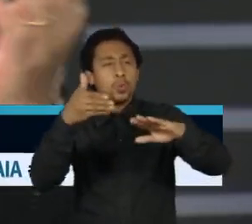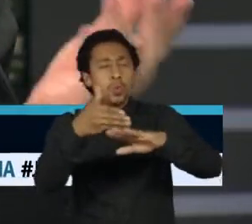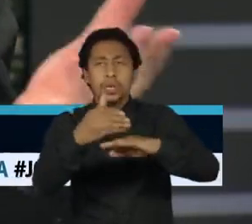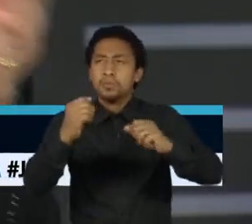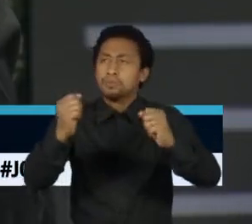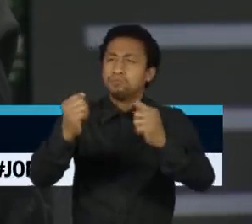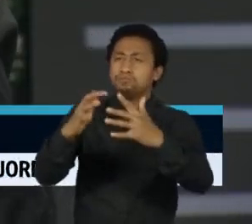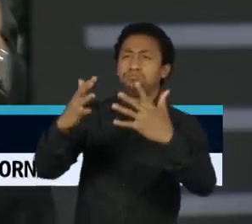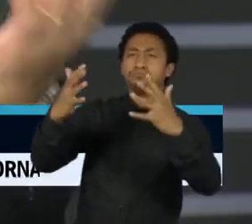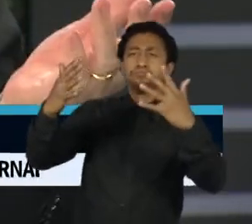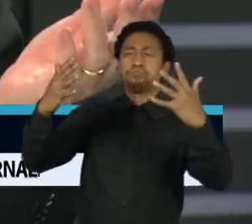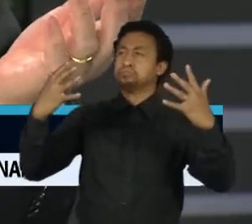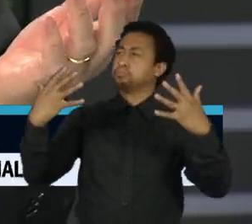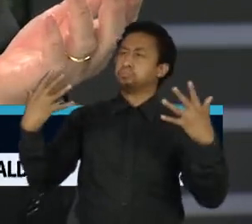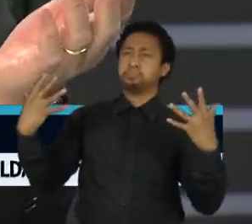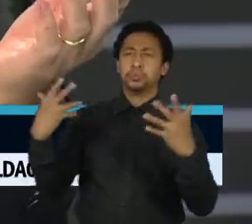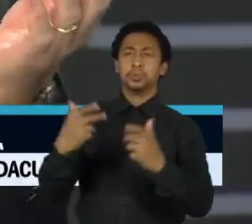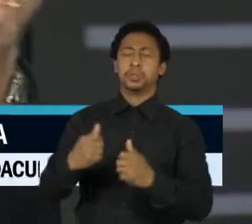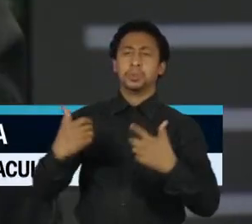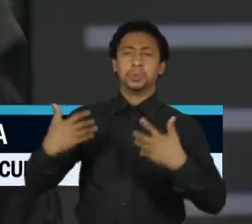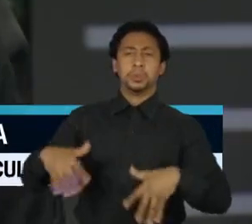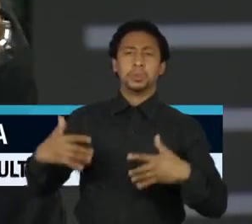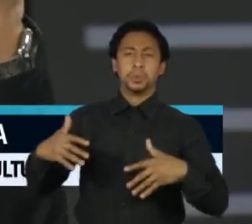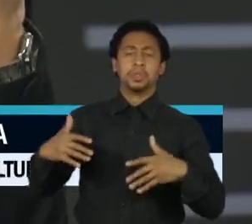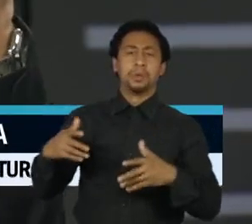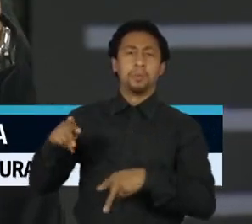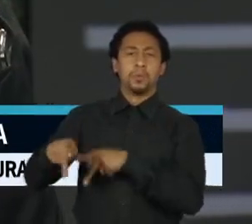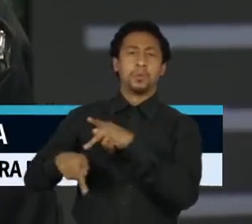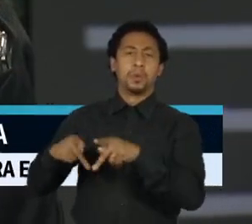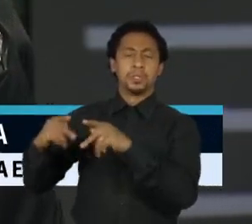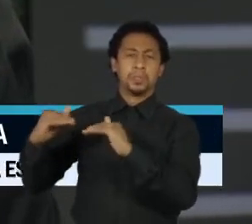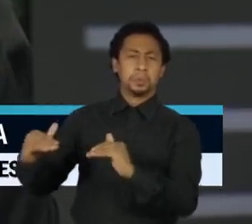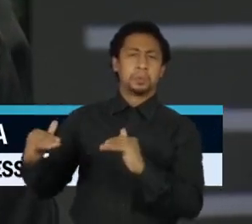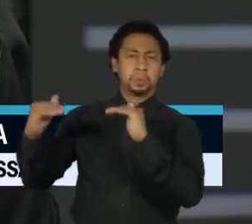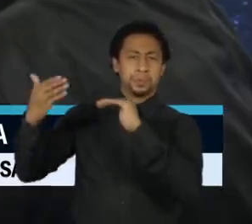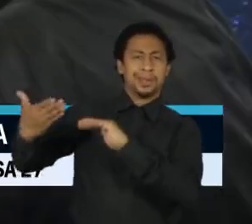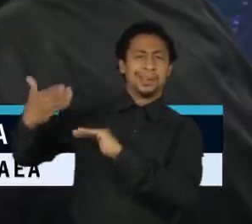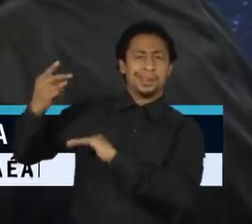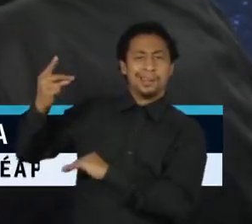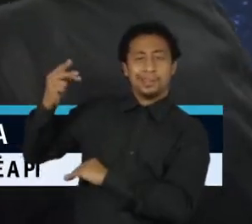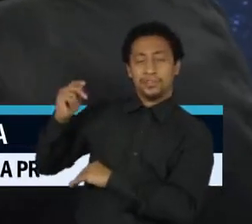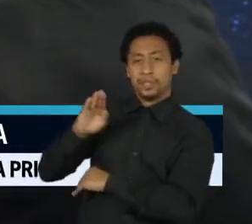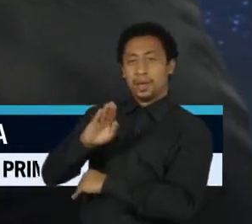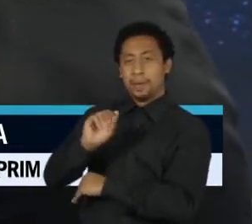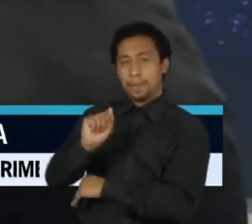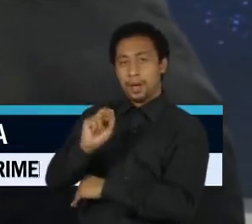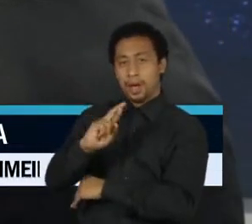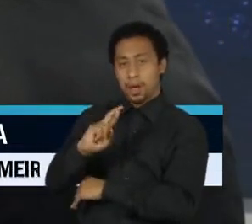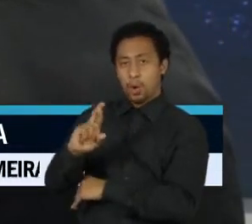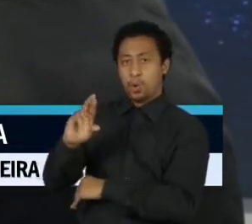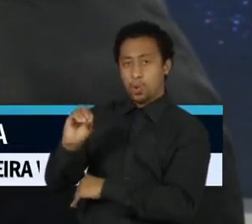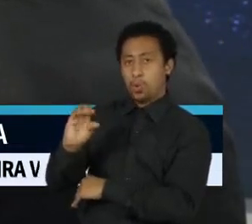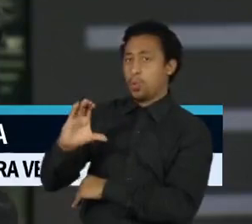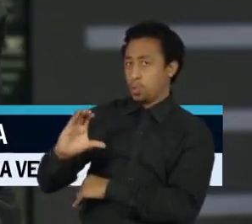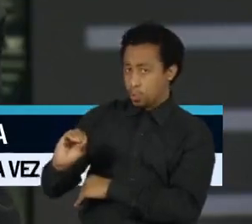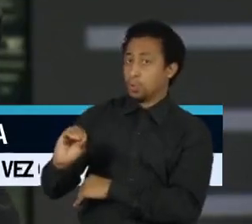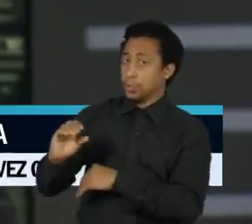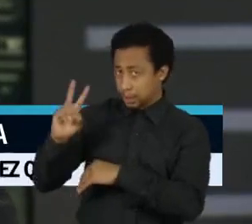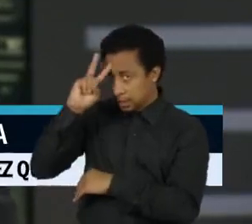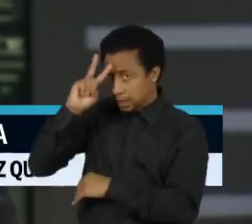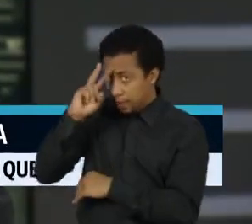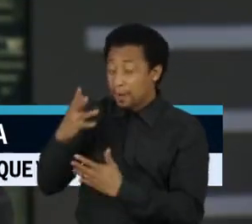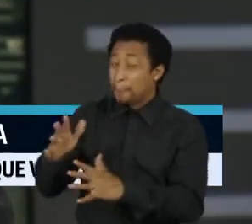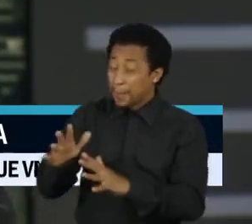o encantamento do barroco com tudo feito, né, de modo auricular no sentido mais latino. Tem dor